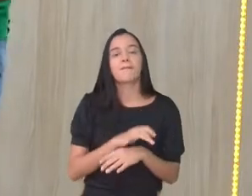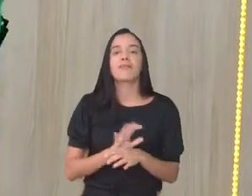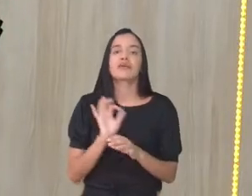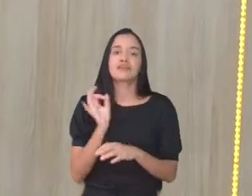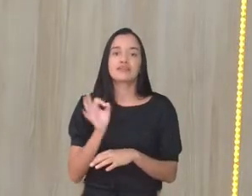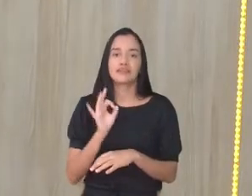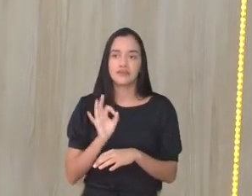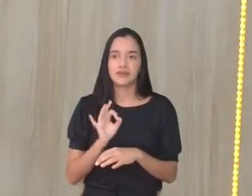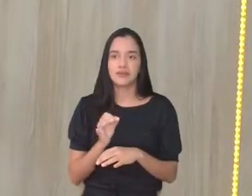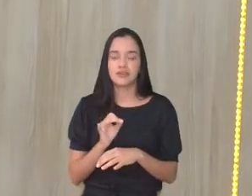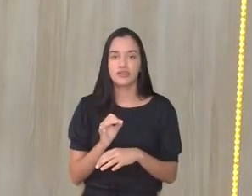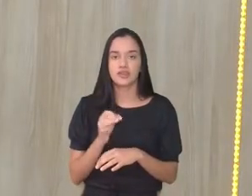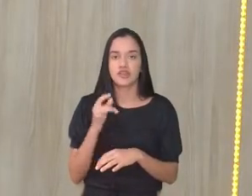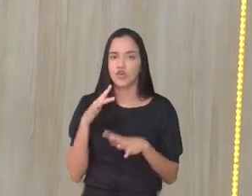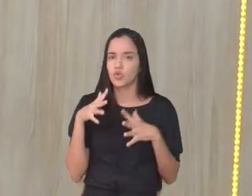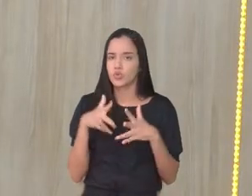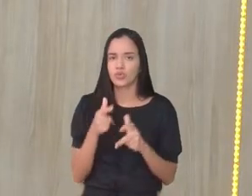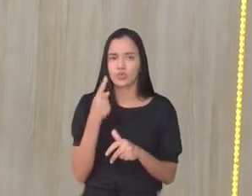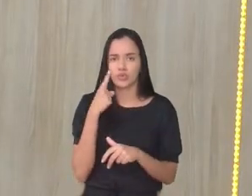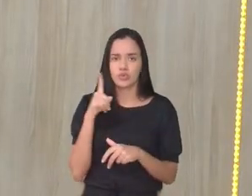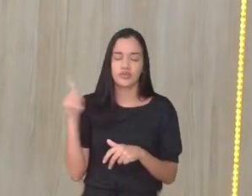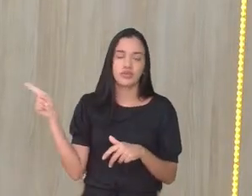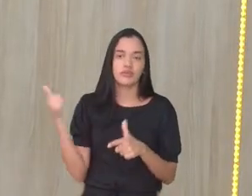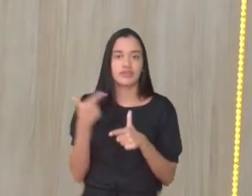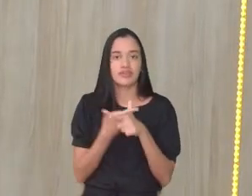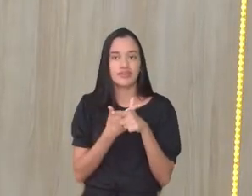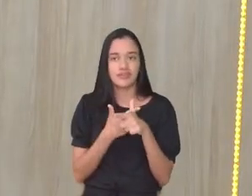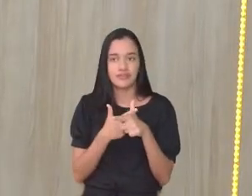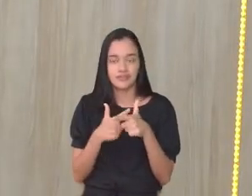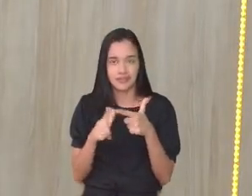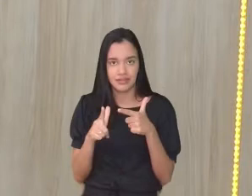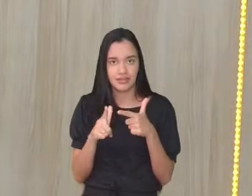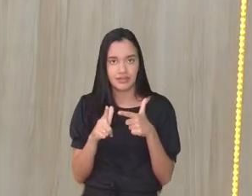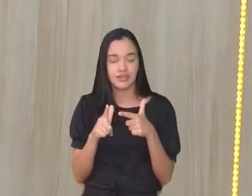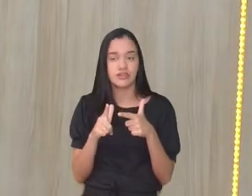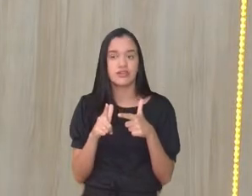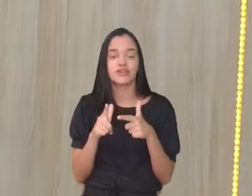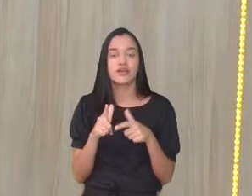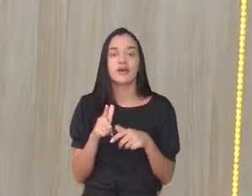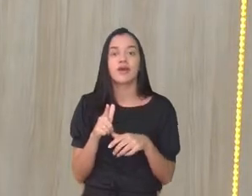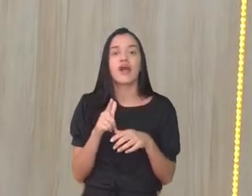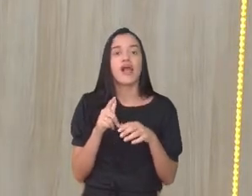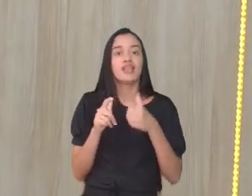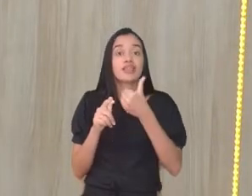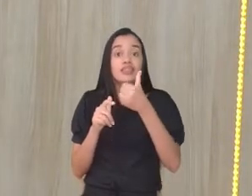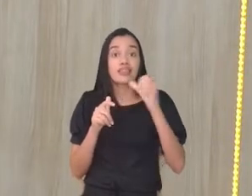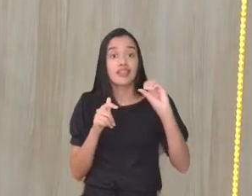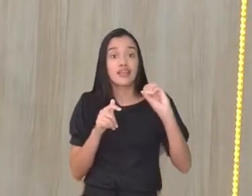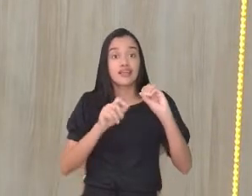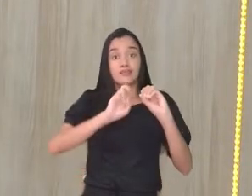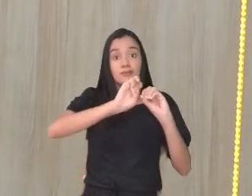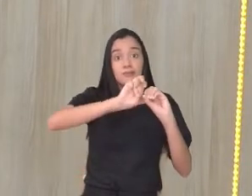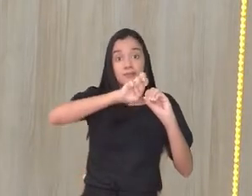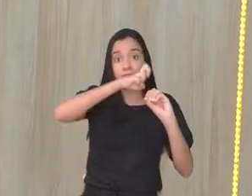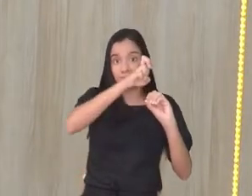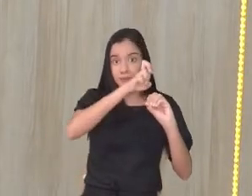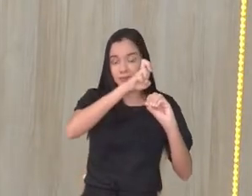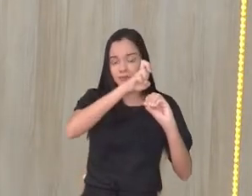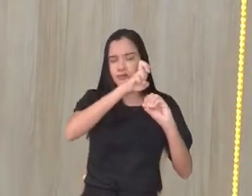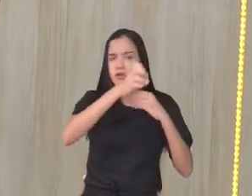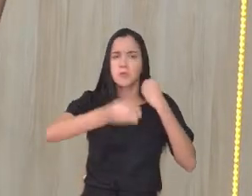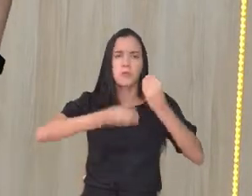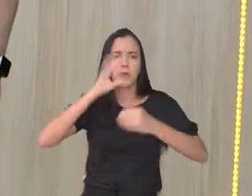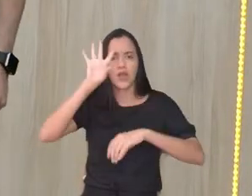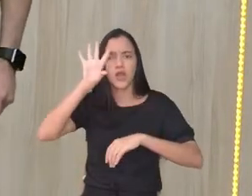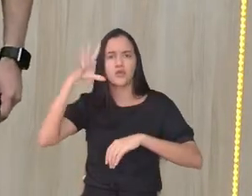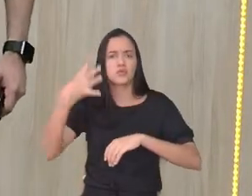certo? Tudo isso vai ser dividido por 10 elevado à quinta potência. Como é que eu